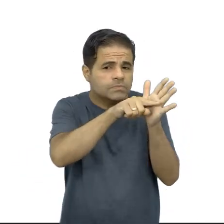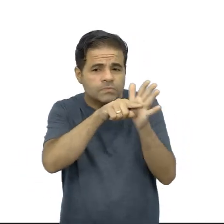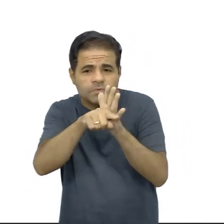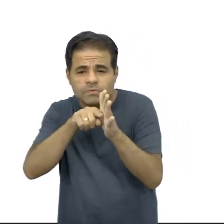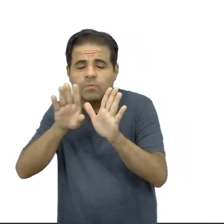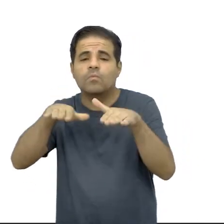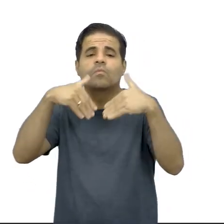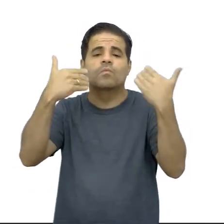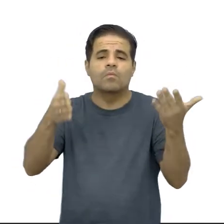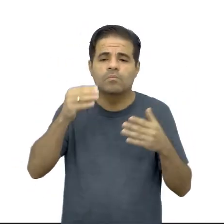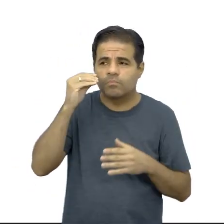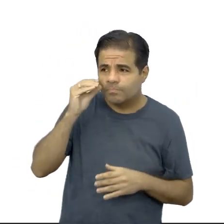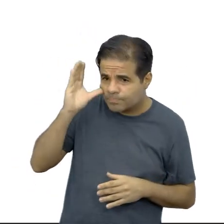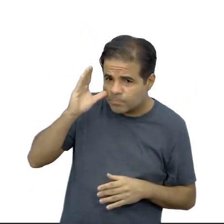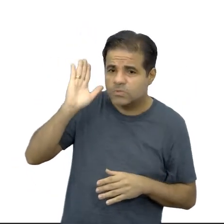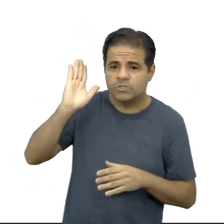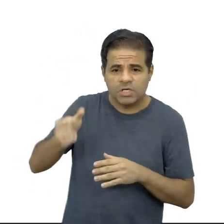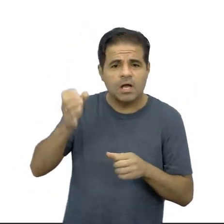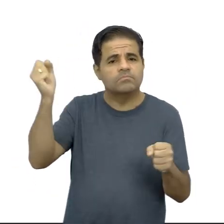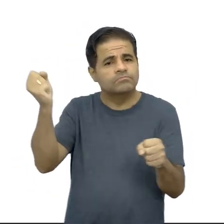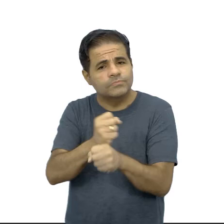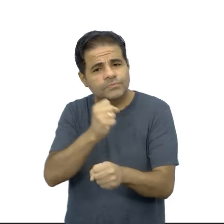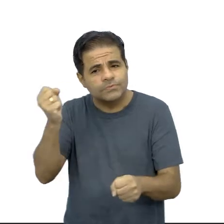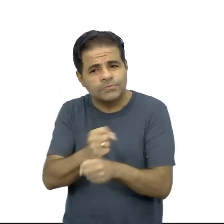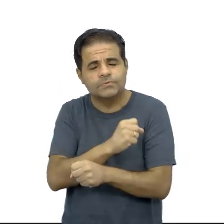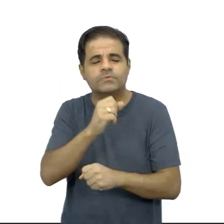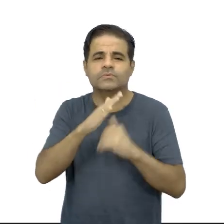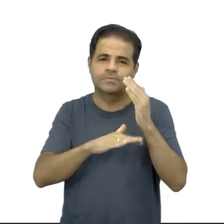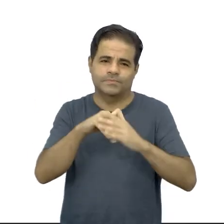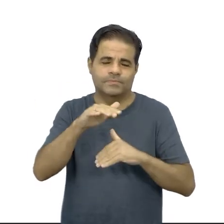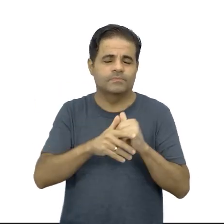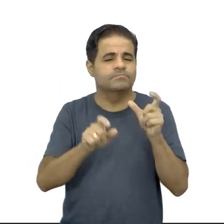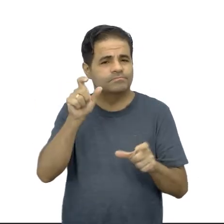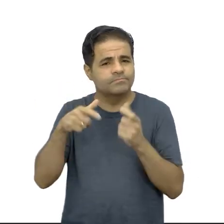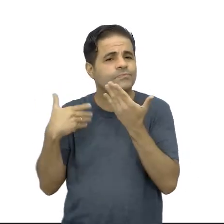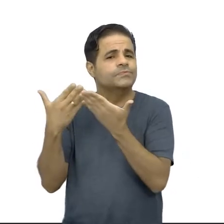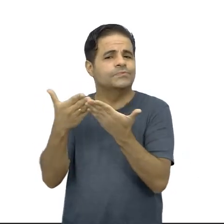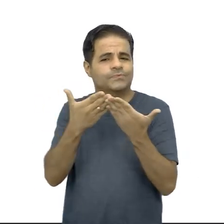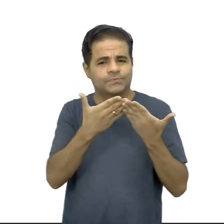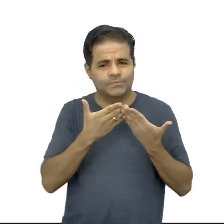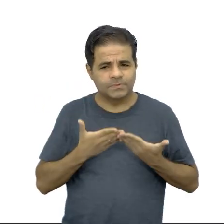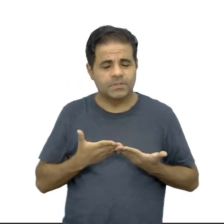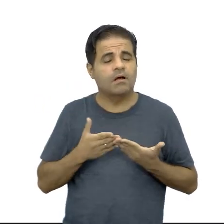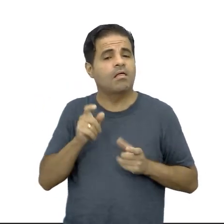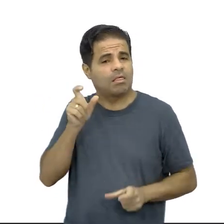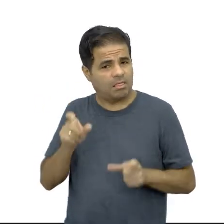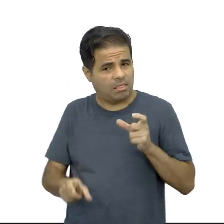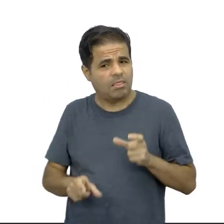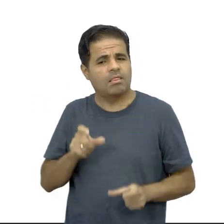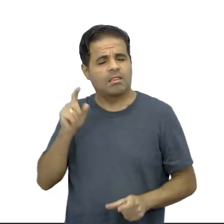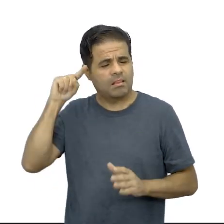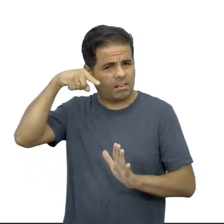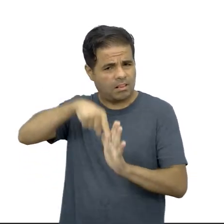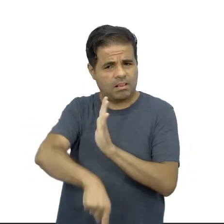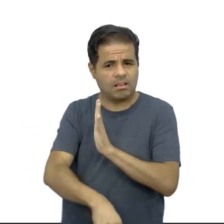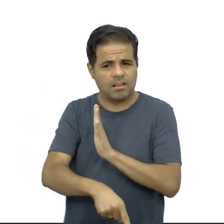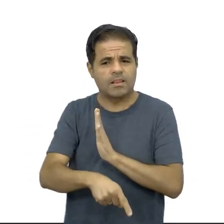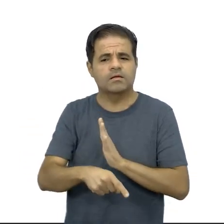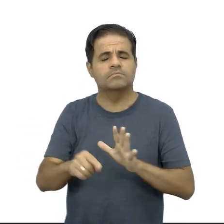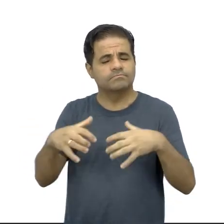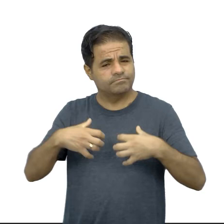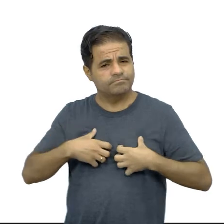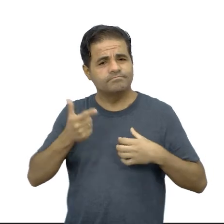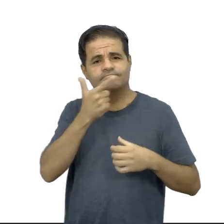qual conhecimento já foi construído e elaborado pelos estudantes para, assim, aprofundá-los no sentido